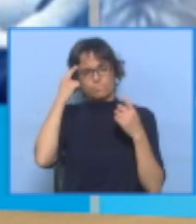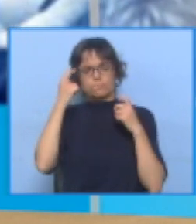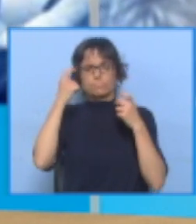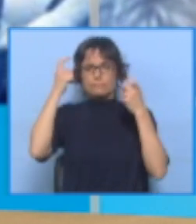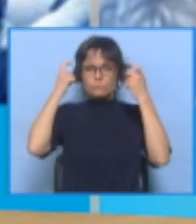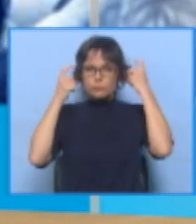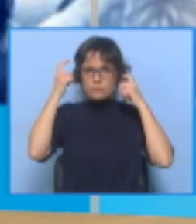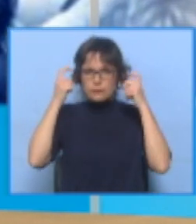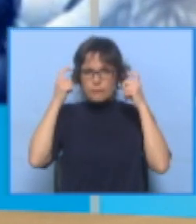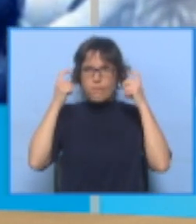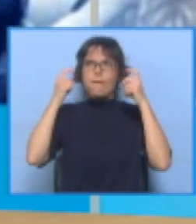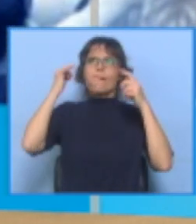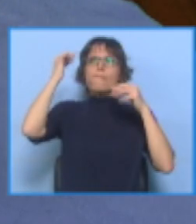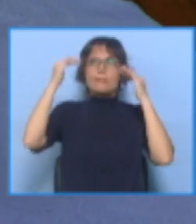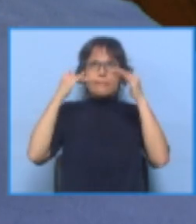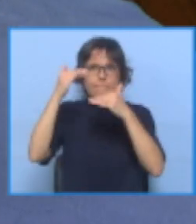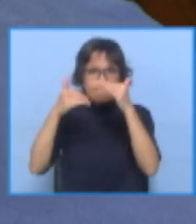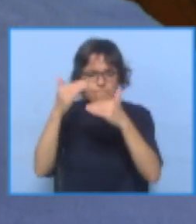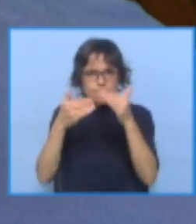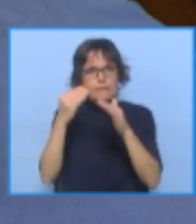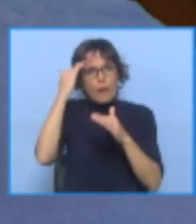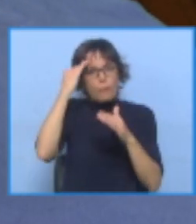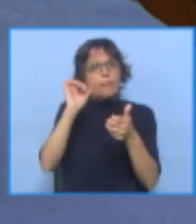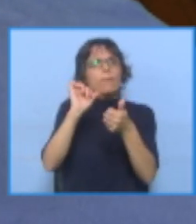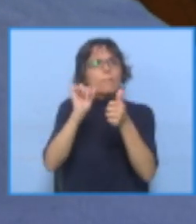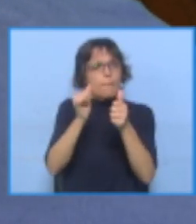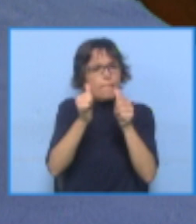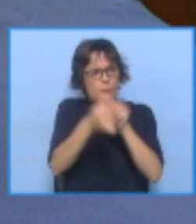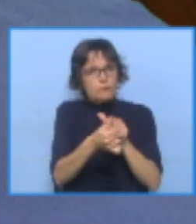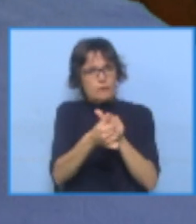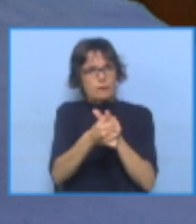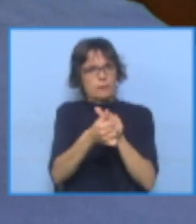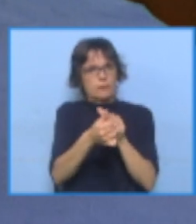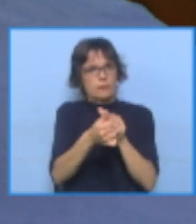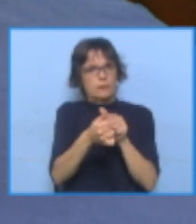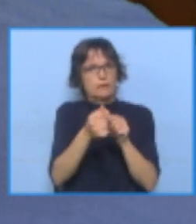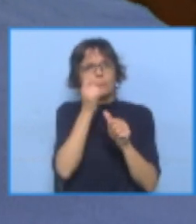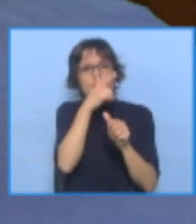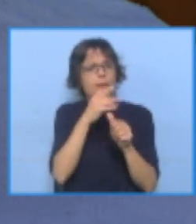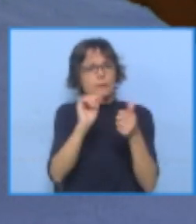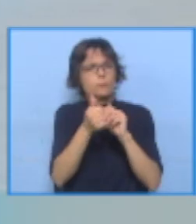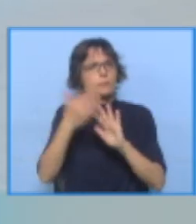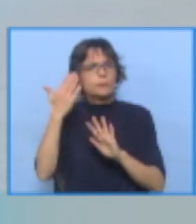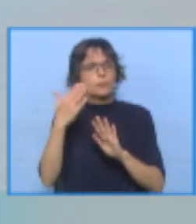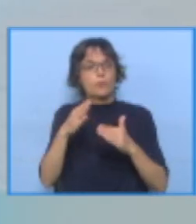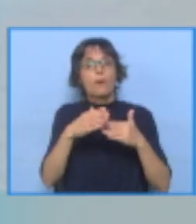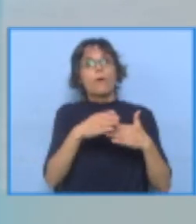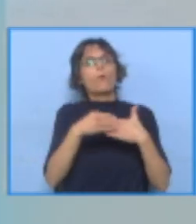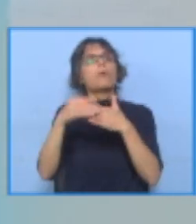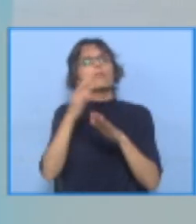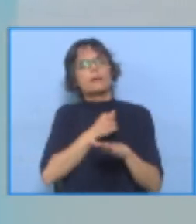líderes mudem também esta visão da gestão dos recursos humanos. Uma consequência